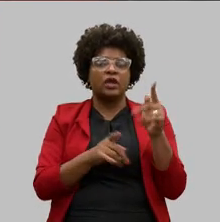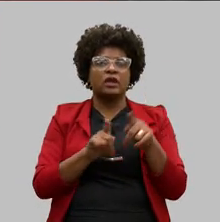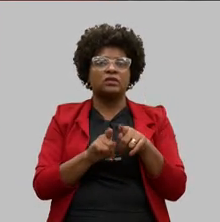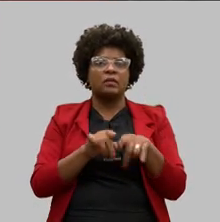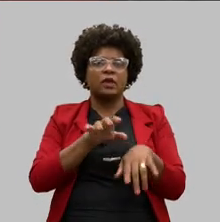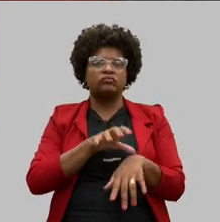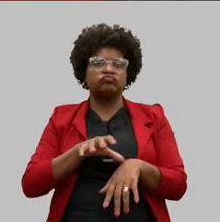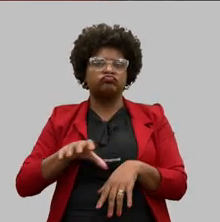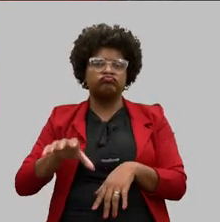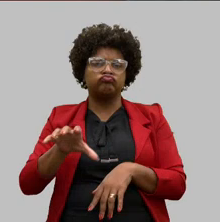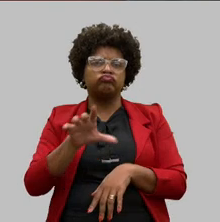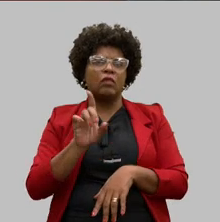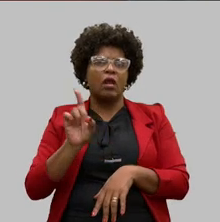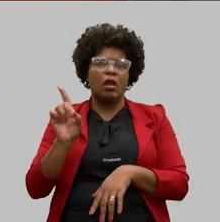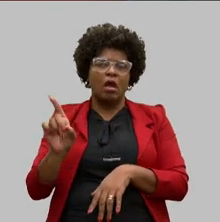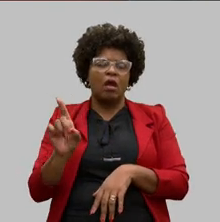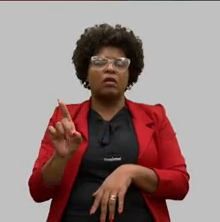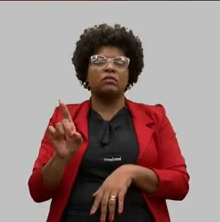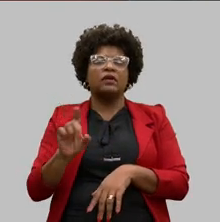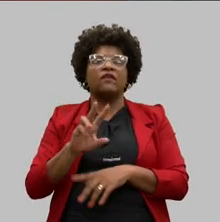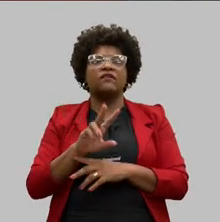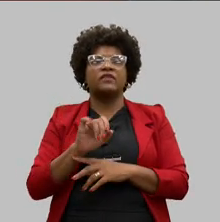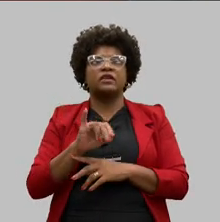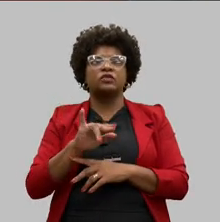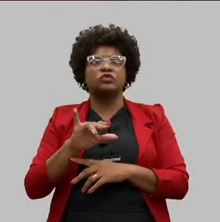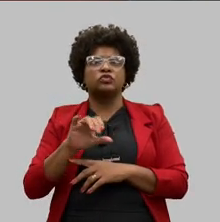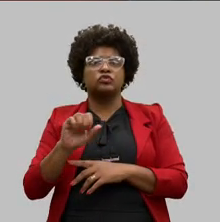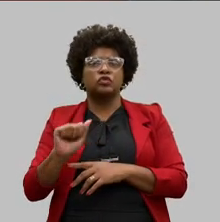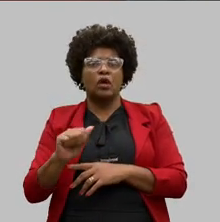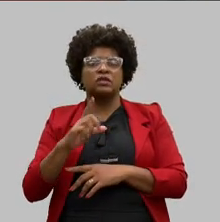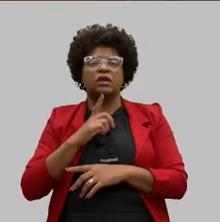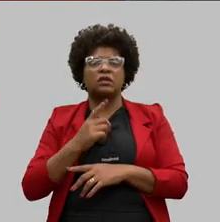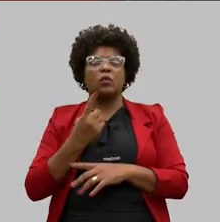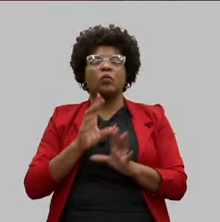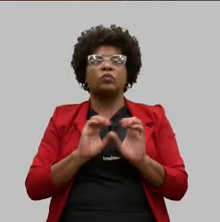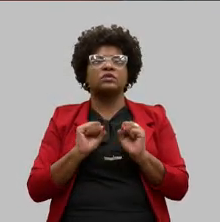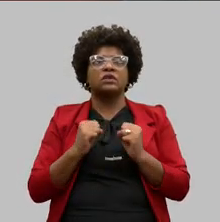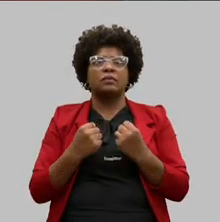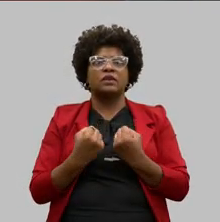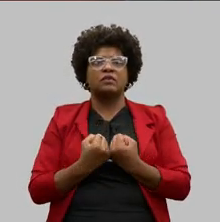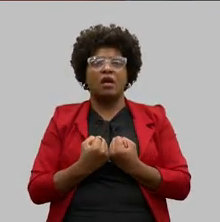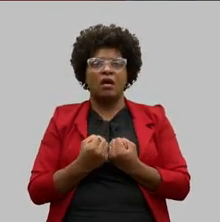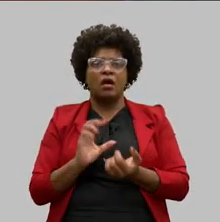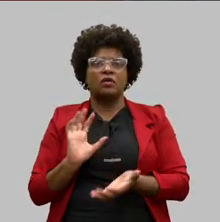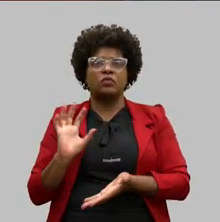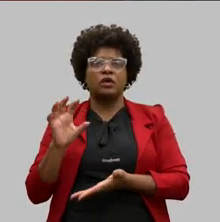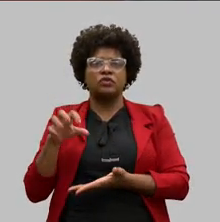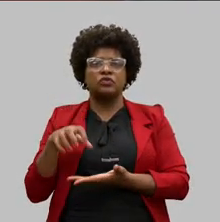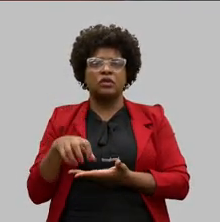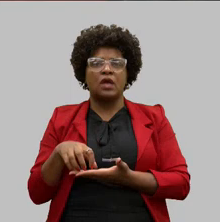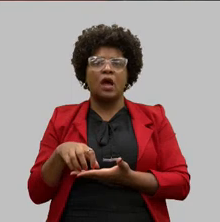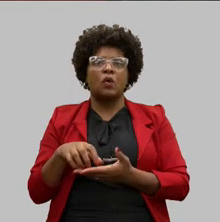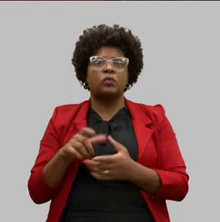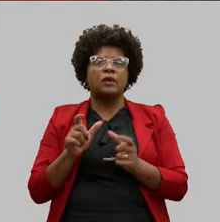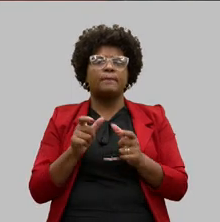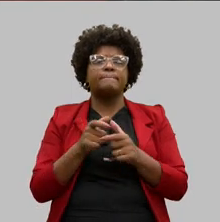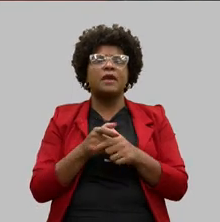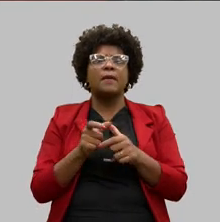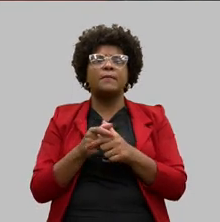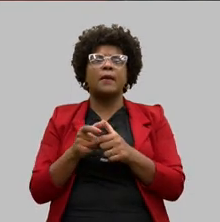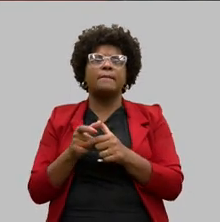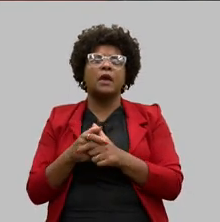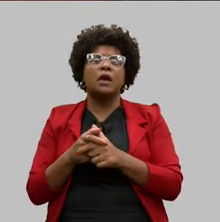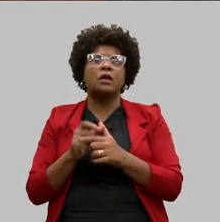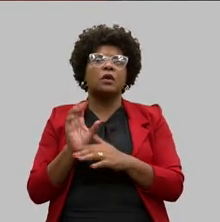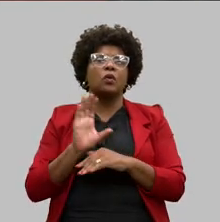Viçosa nós estamos com o evento que é o seminário Regional e minicursos com ações e